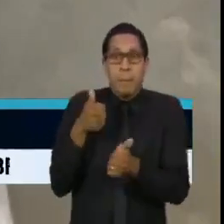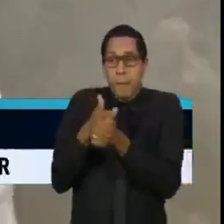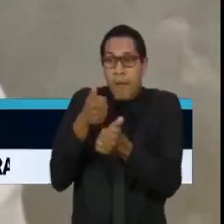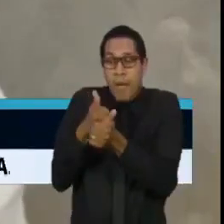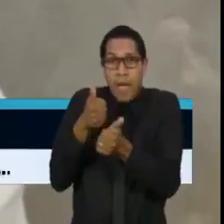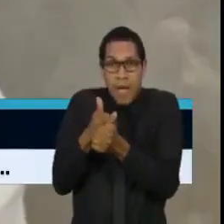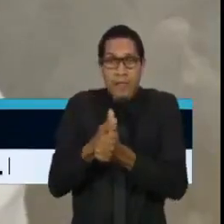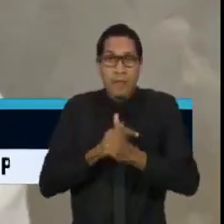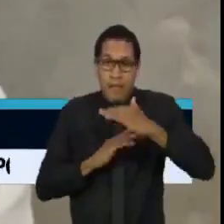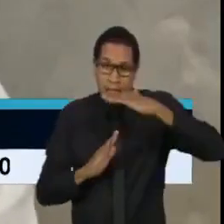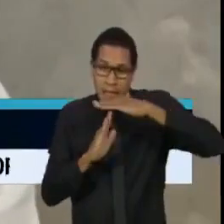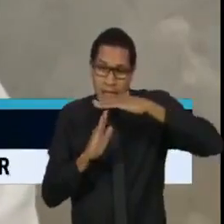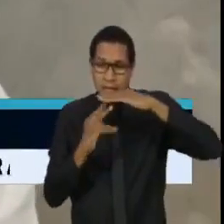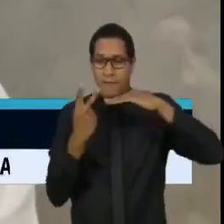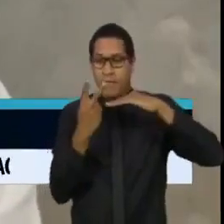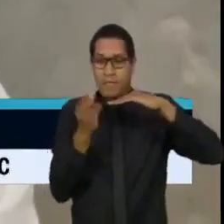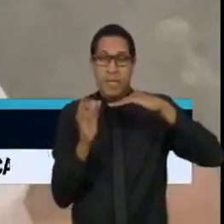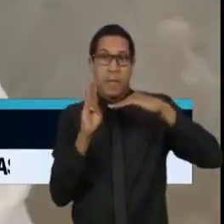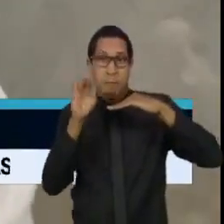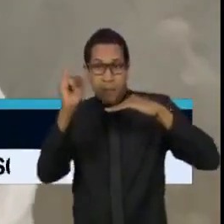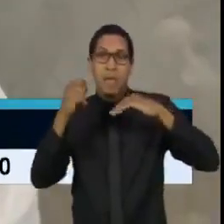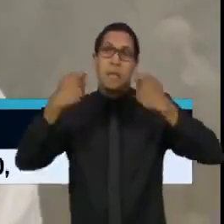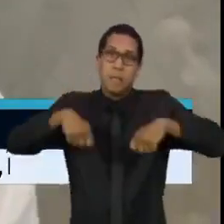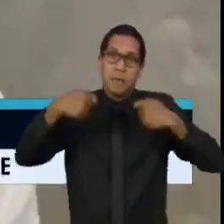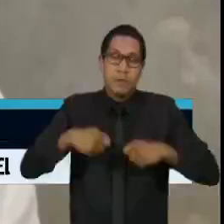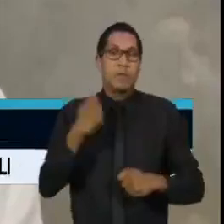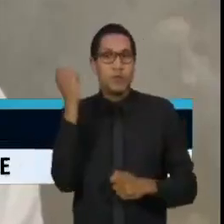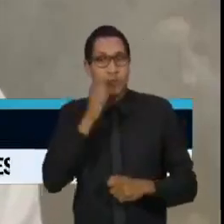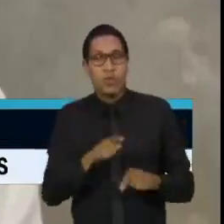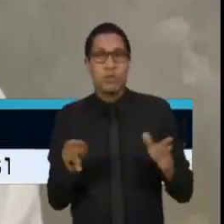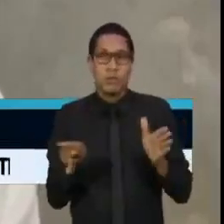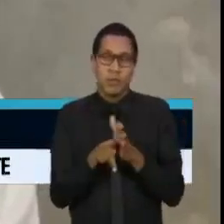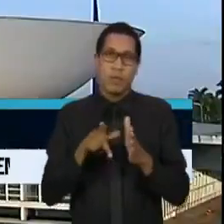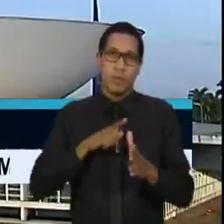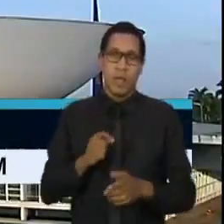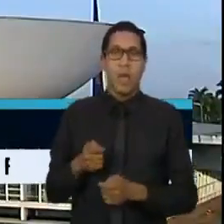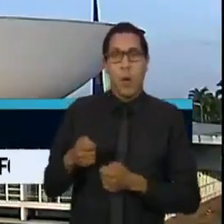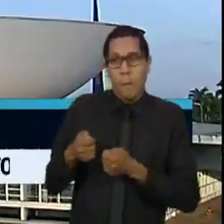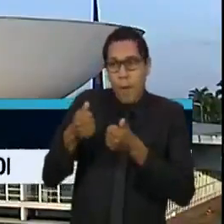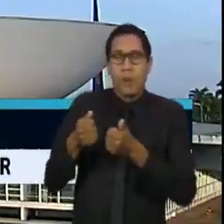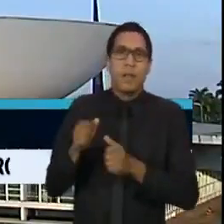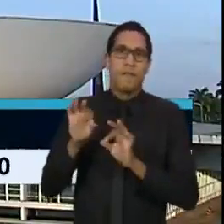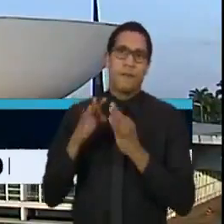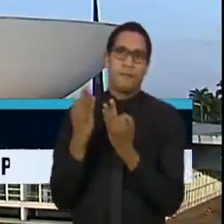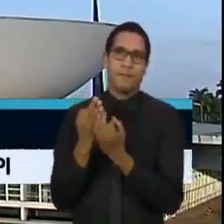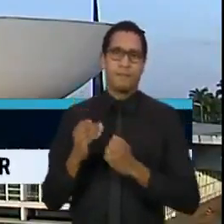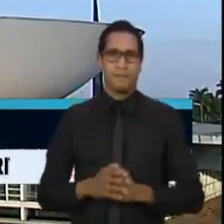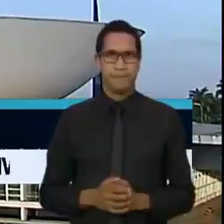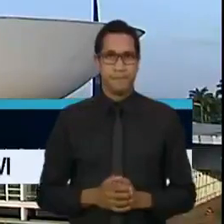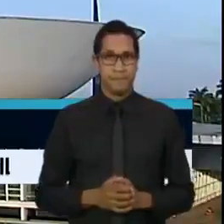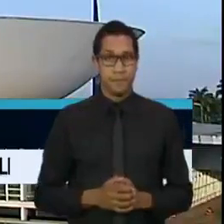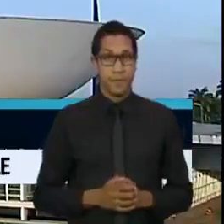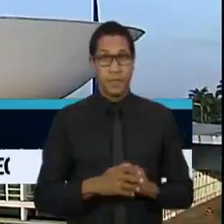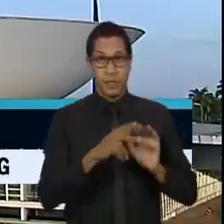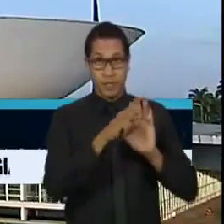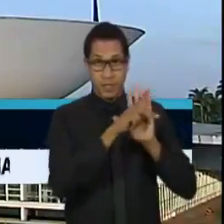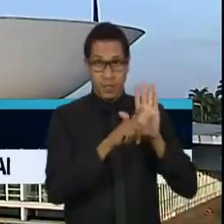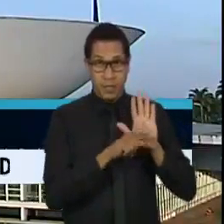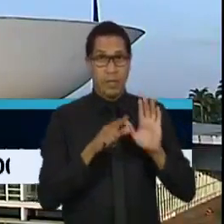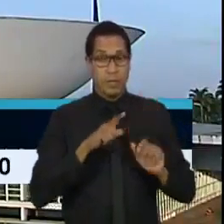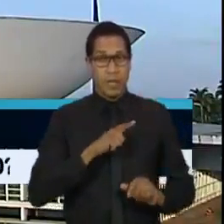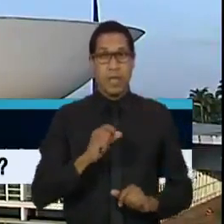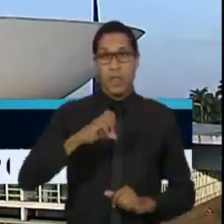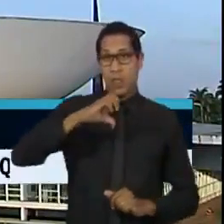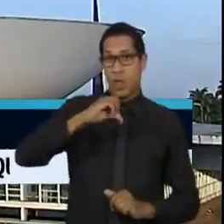26 bi que o governo precisa para atualizar o valor do Bolsa Família. O projeto orçamentário de 2022 prevê